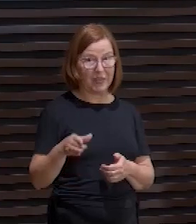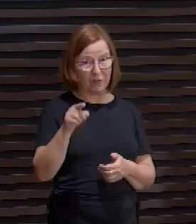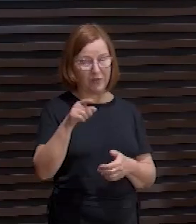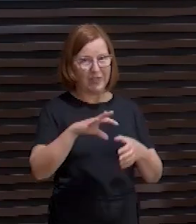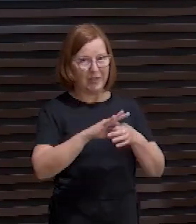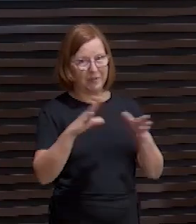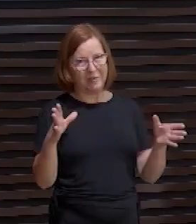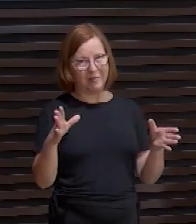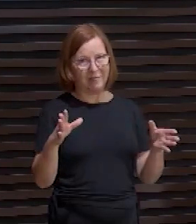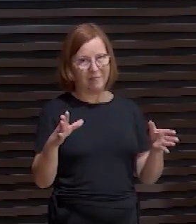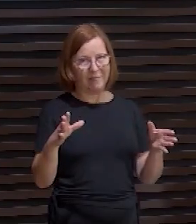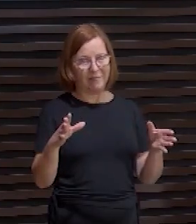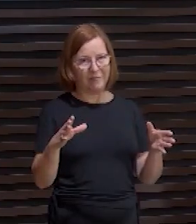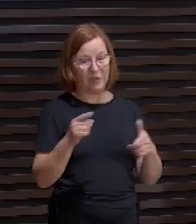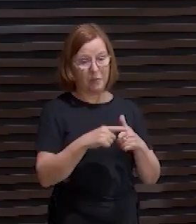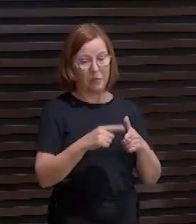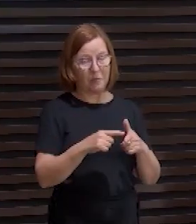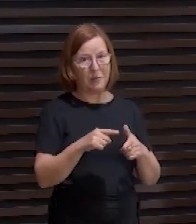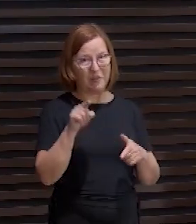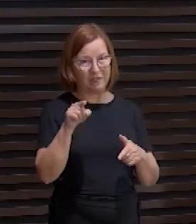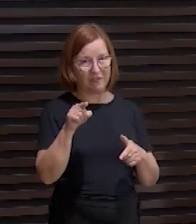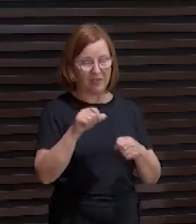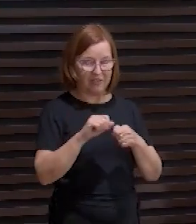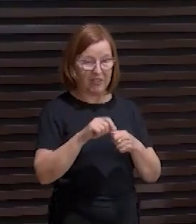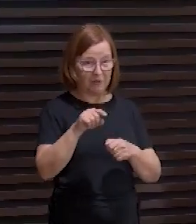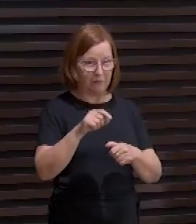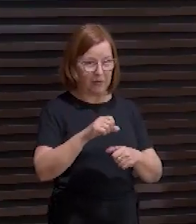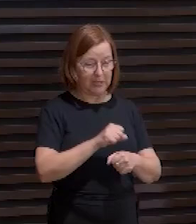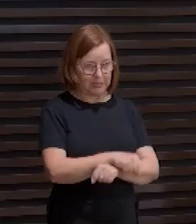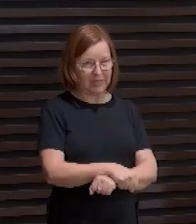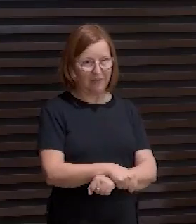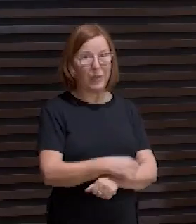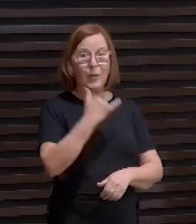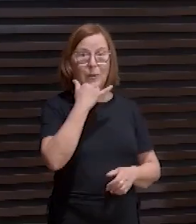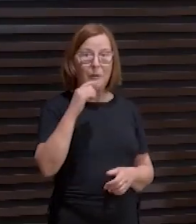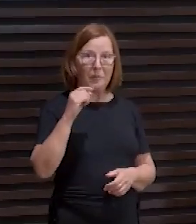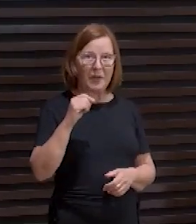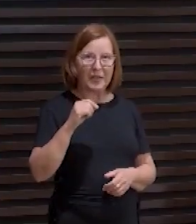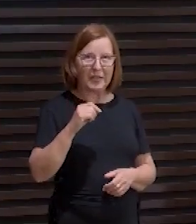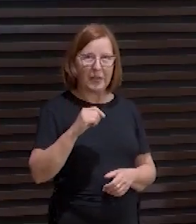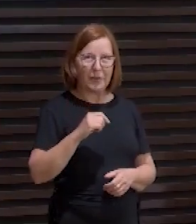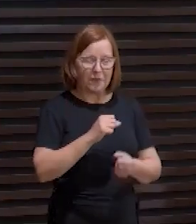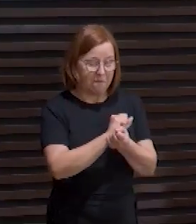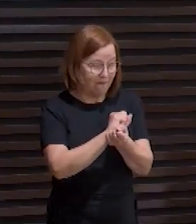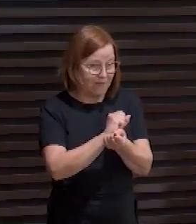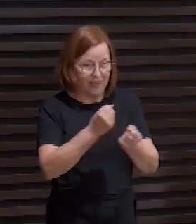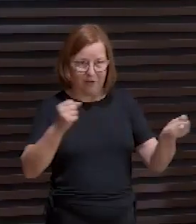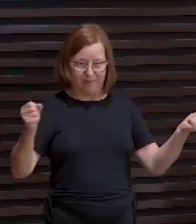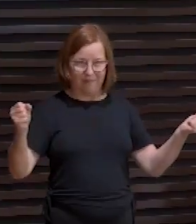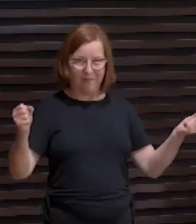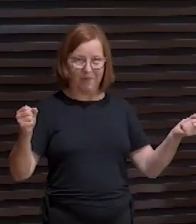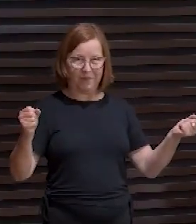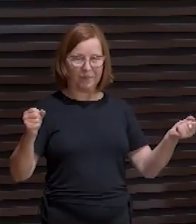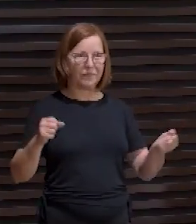daquilo que te escravizava. O perdão, irmãos, quebrou as algemas que tinha de nós com o pecado, de nós com as trevas.